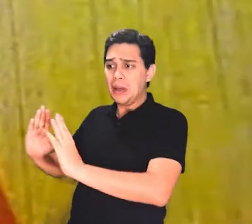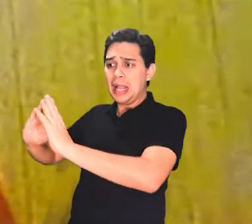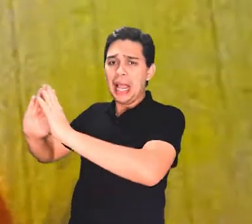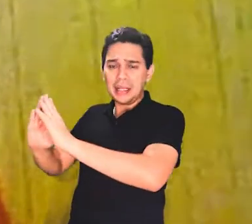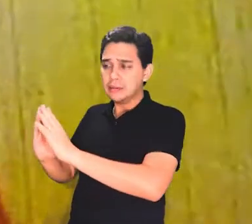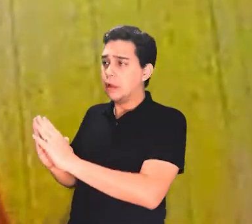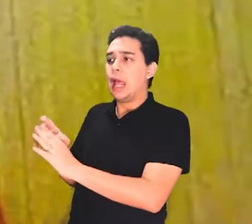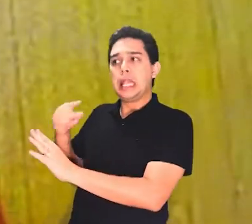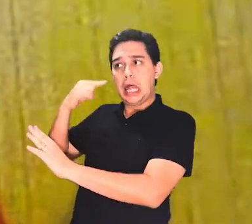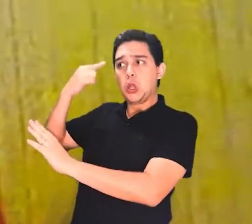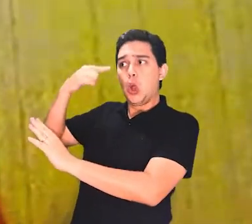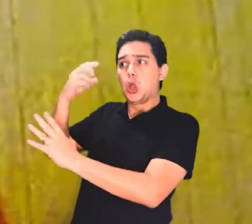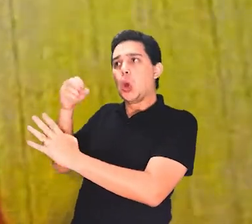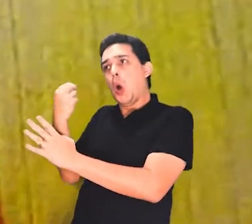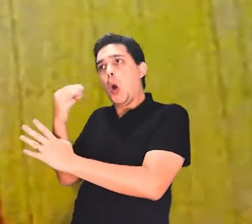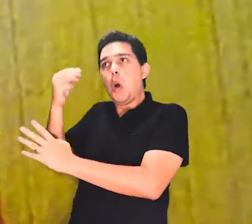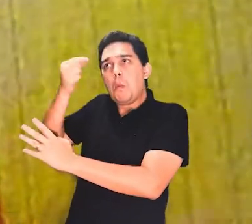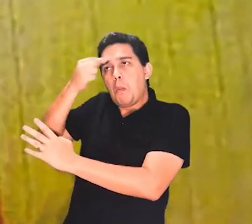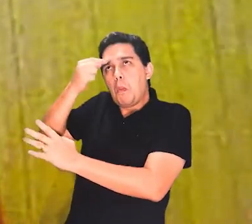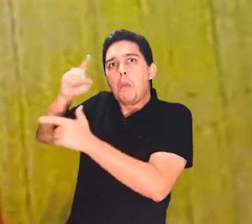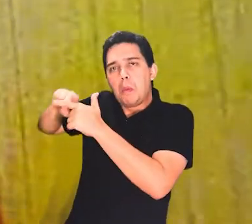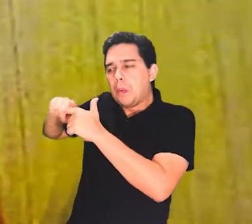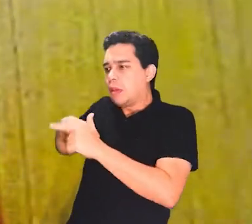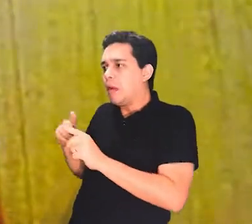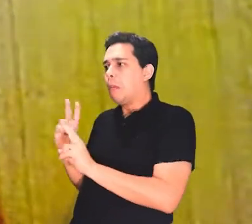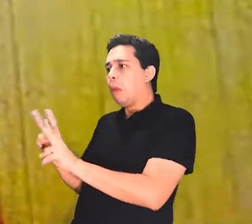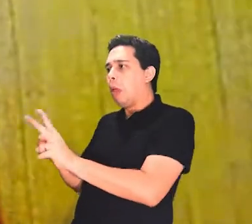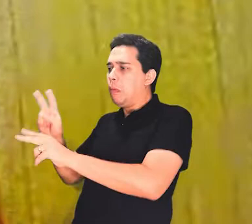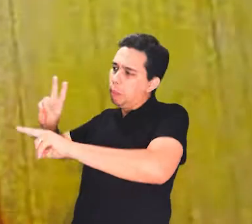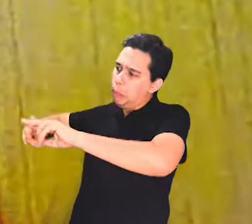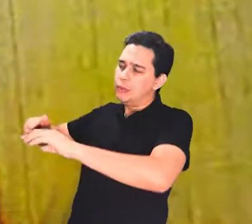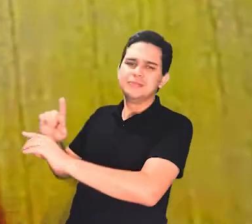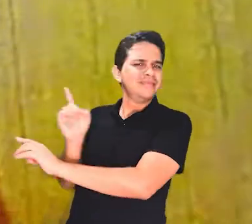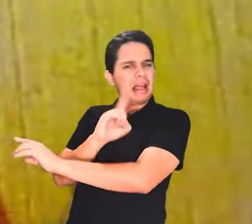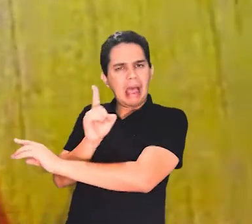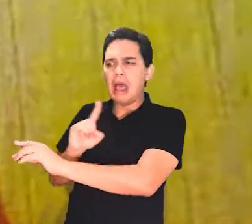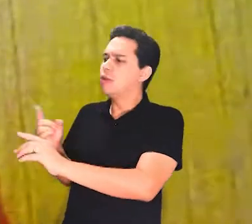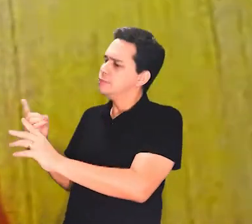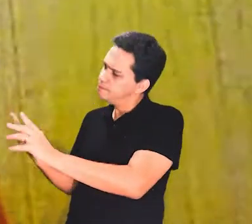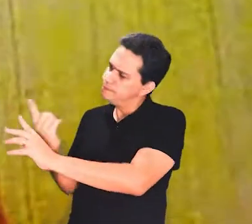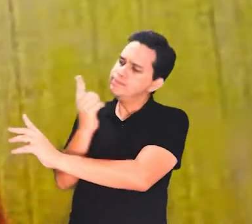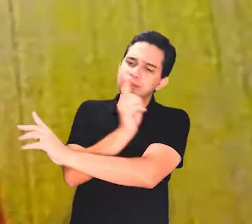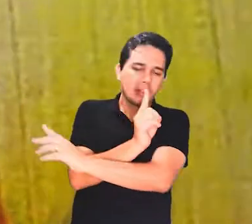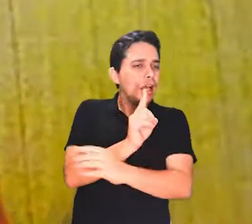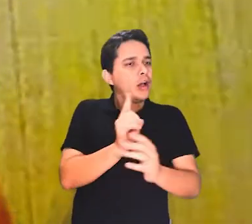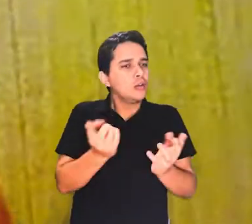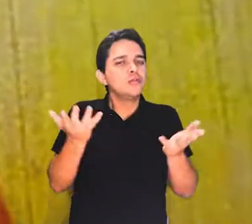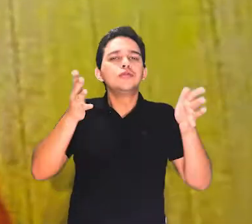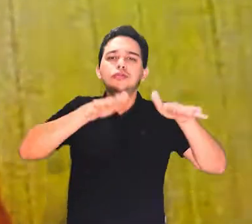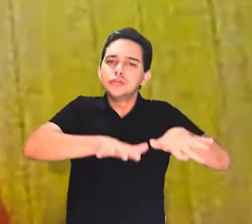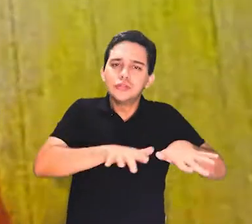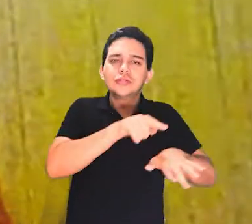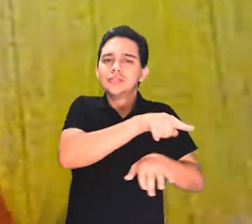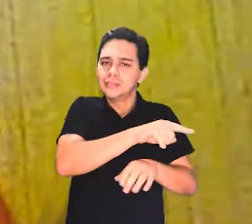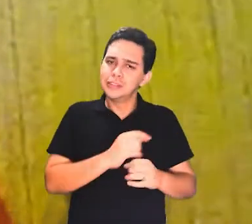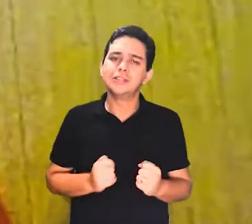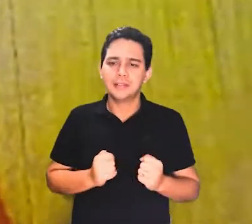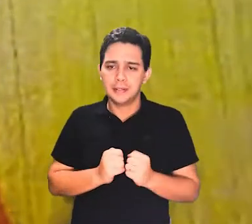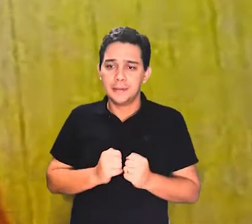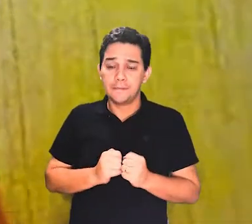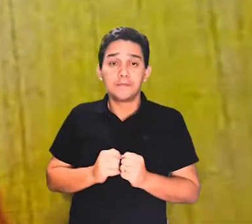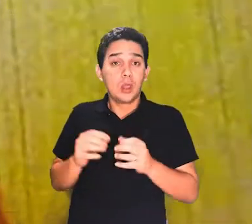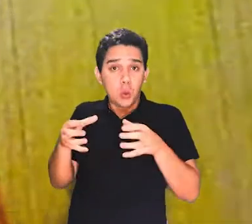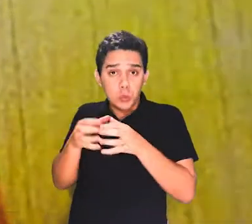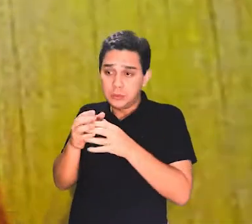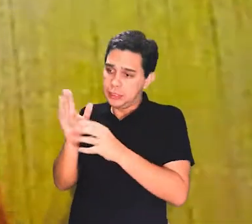Janeiro tem um histórico importantíssimo na área de desinstitucionalização. A assistência social, apesar